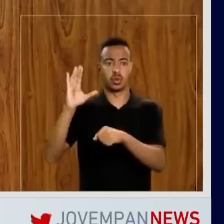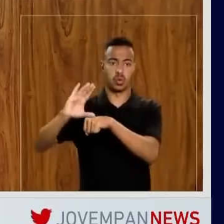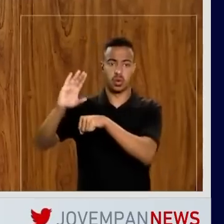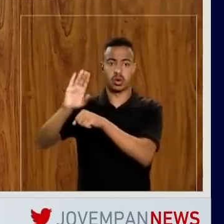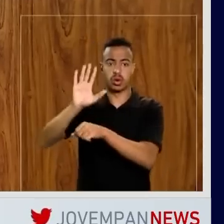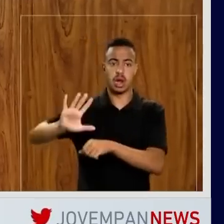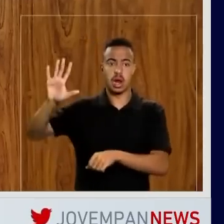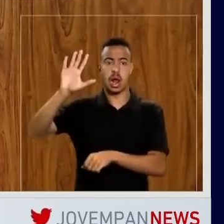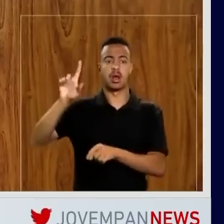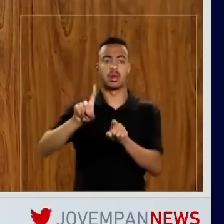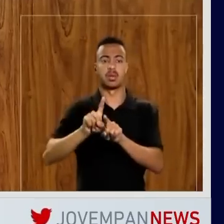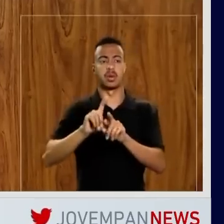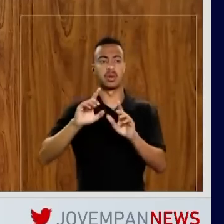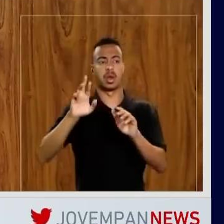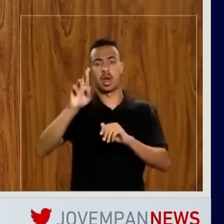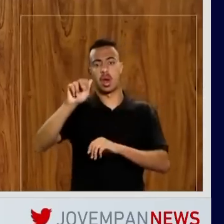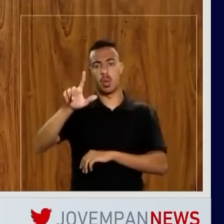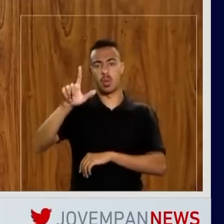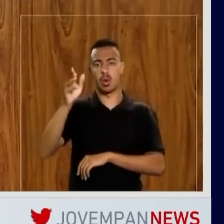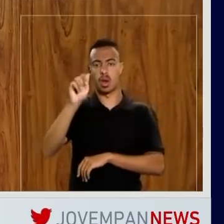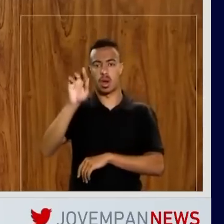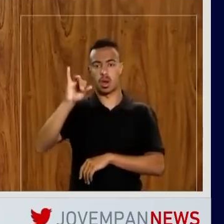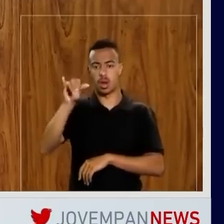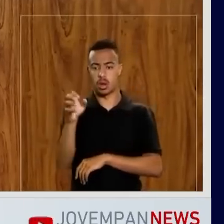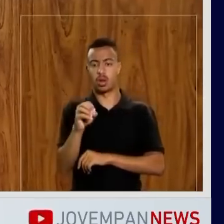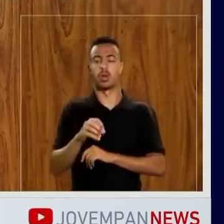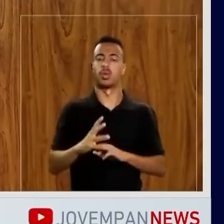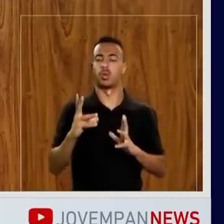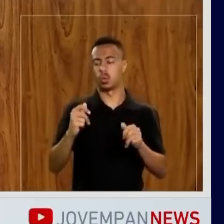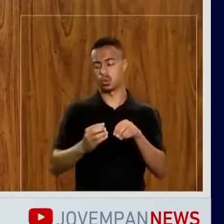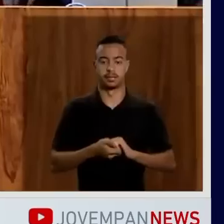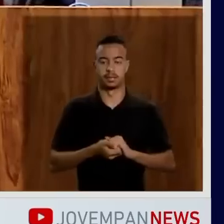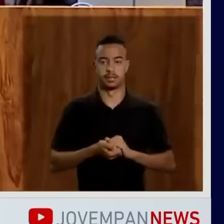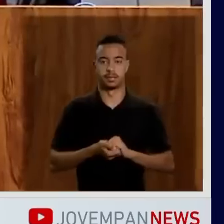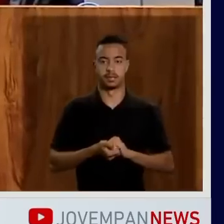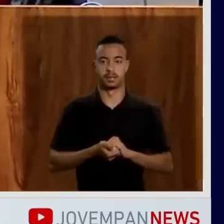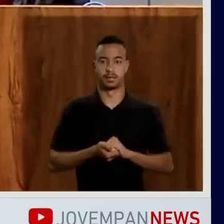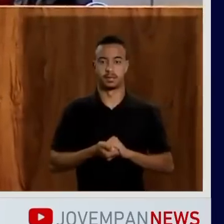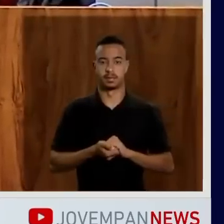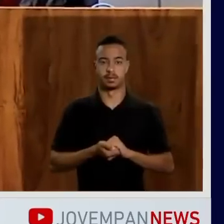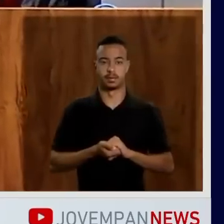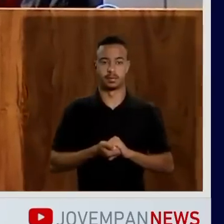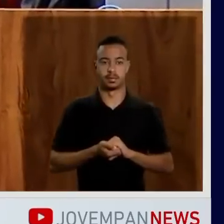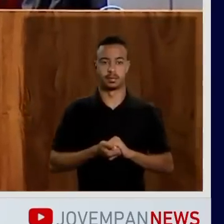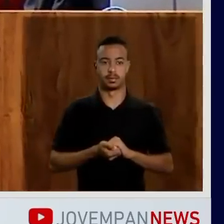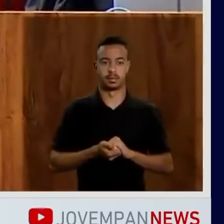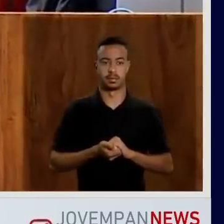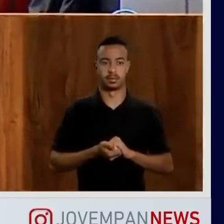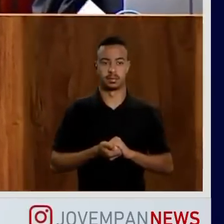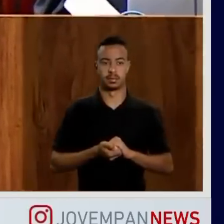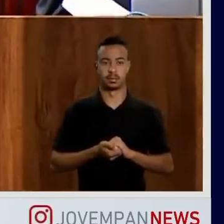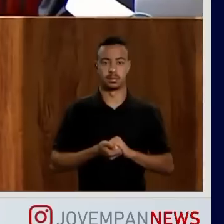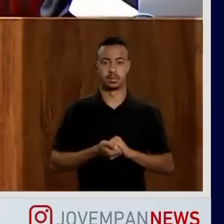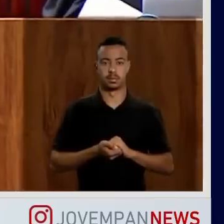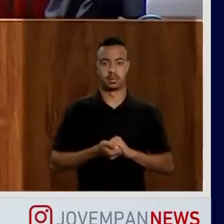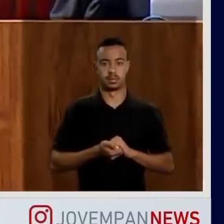fazer? Mas o Alexandre de Moraes não é Maduro. Mas é... O Alexandre de Moraes não é Maduro. Esse é o ponto. Não é o Maduro. Esse é o ponto. O